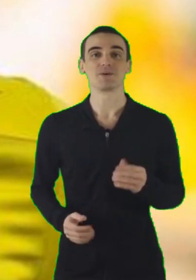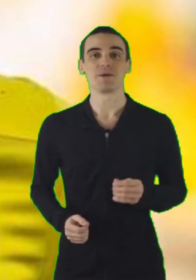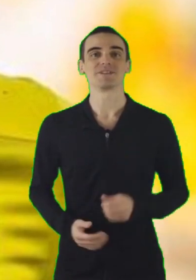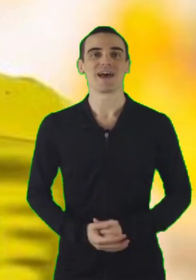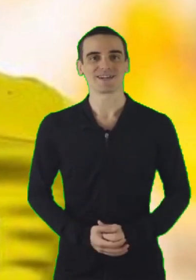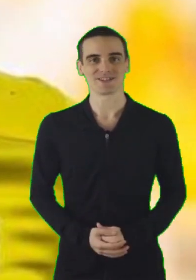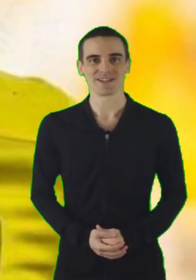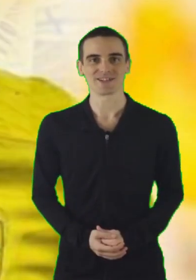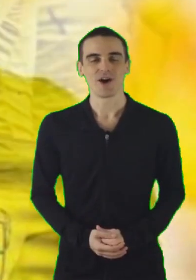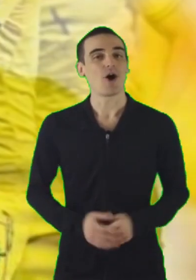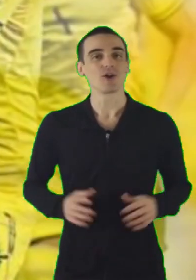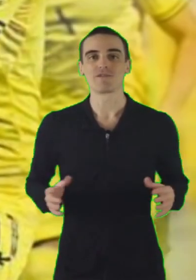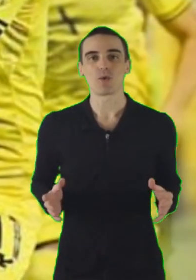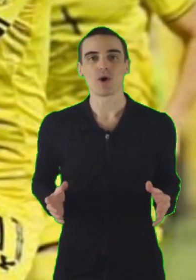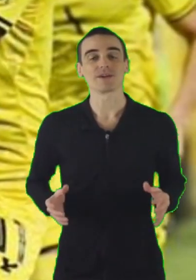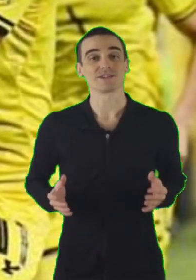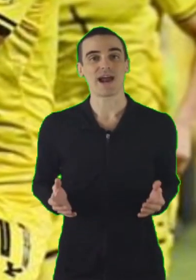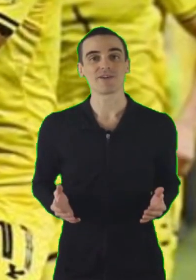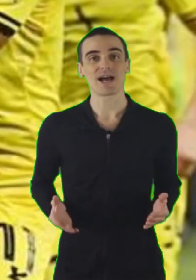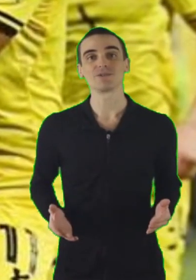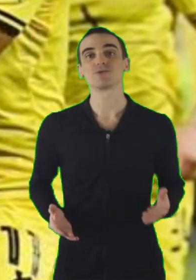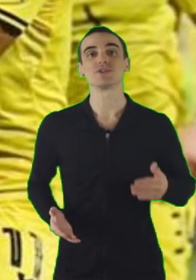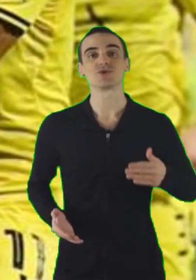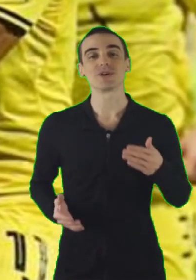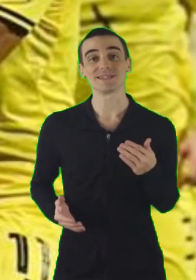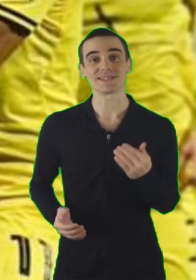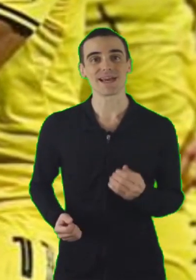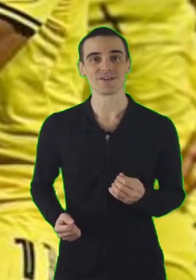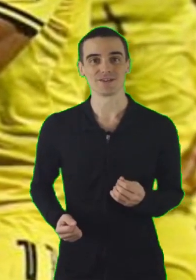Se inscreva no canal, pois a qualquer momento te atualizo com mais novidades sobre o Cruzeiro.